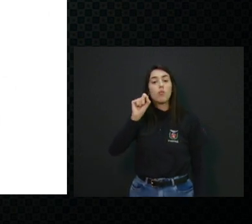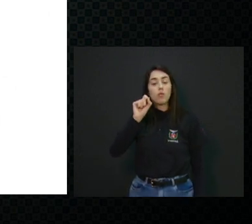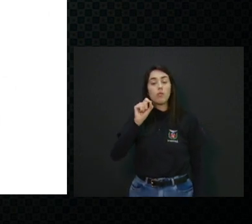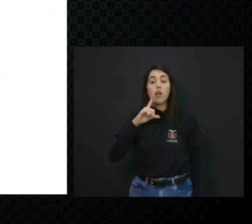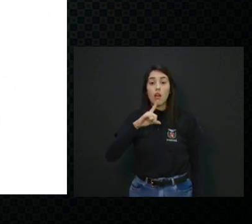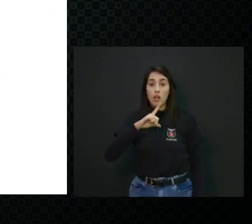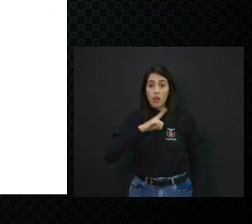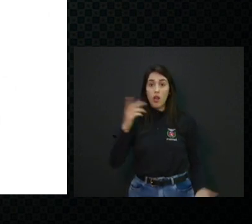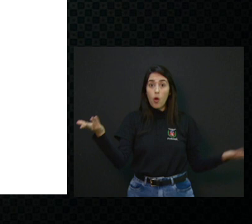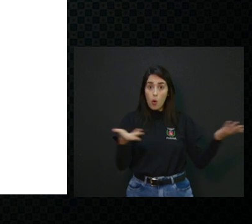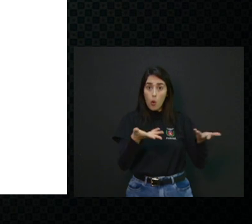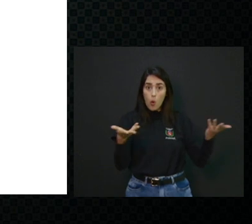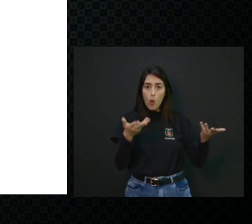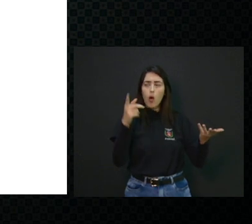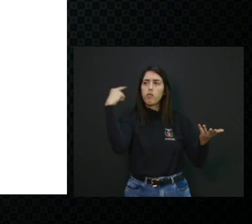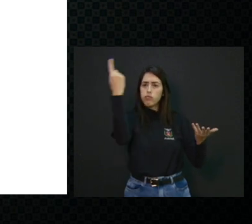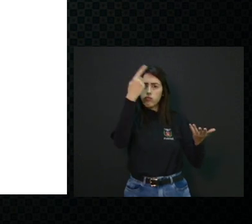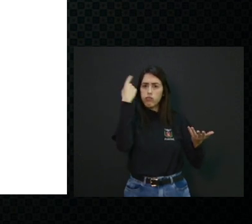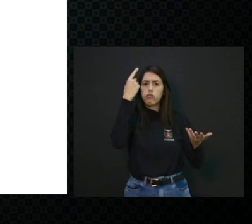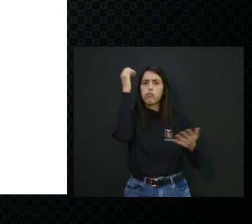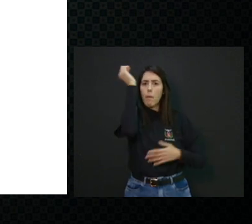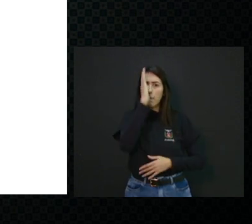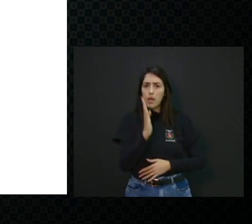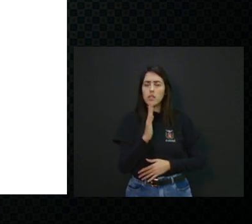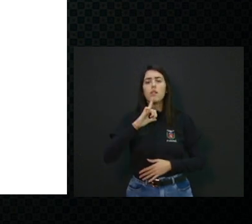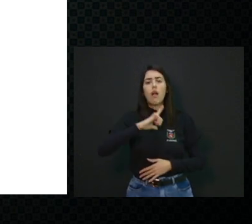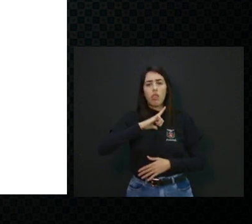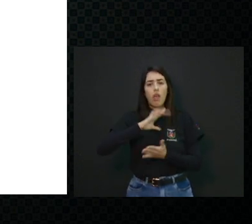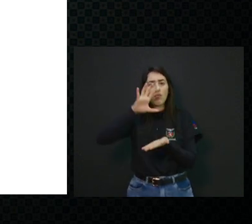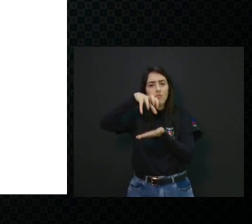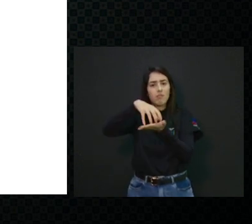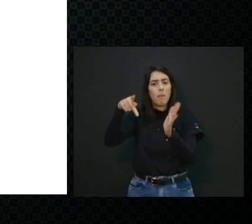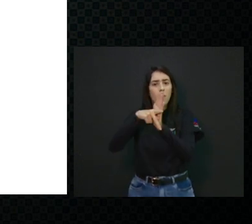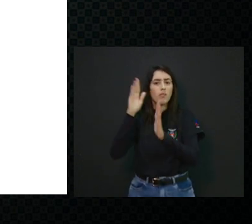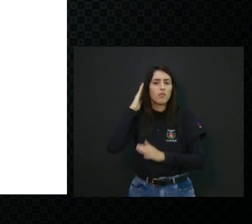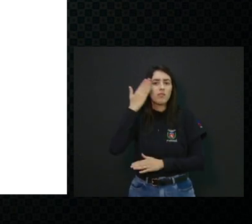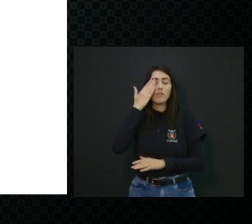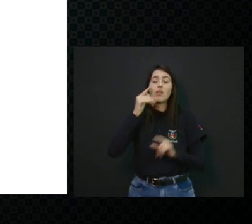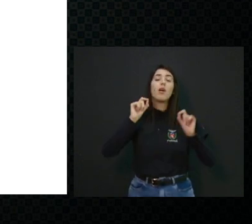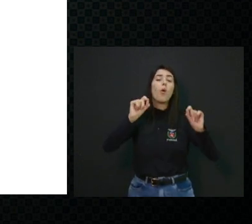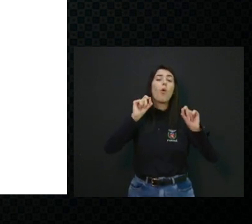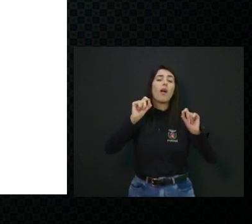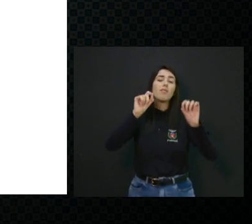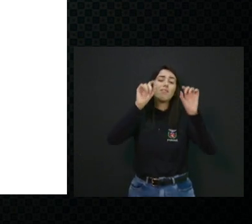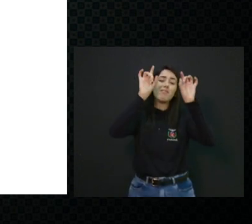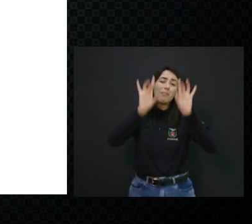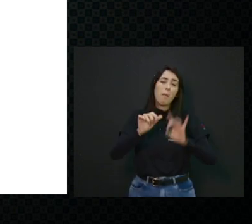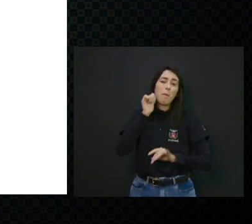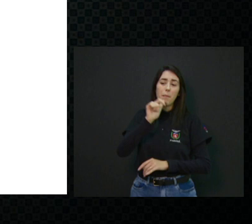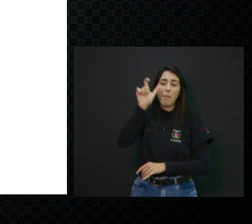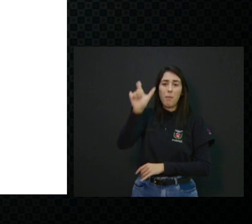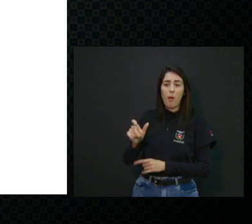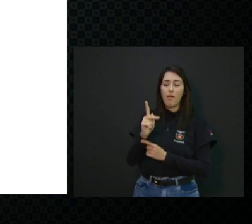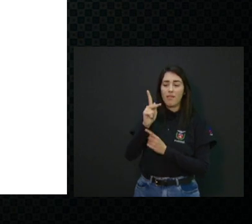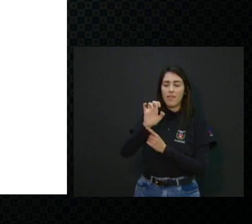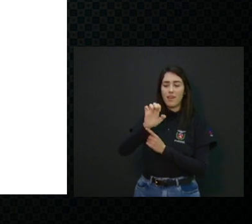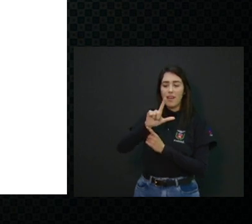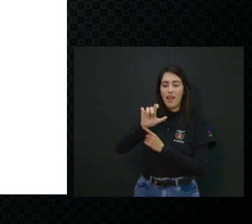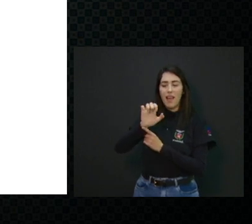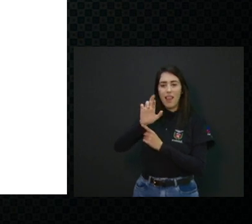com surdo-cegueira no nosso país, graças à vinda de Helen Keller ao Brasil. Então, nós sabemos